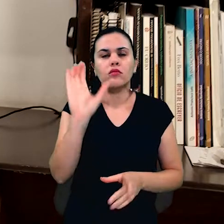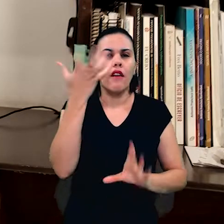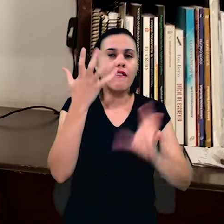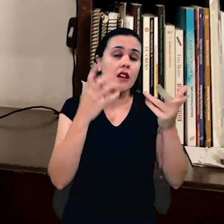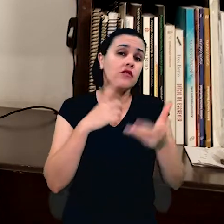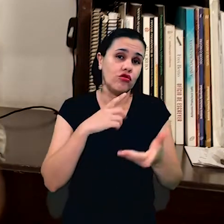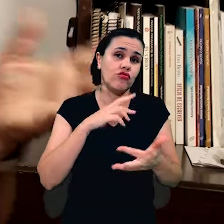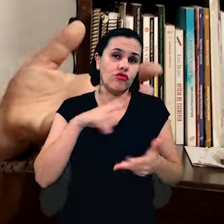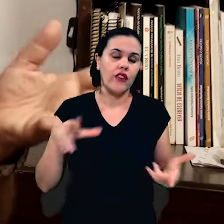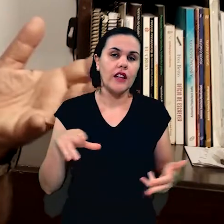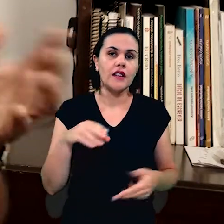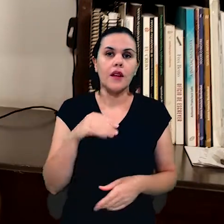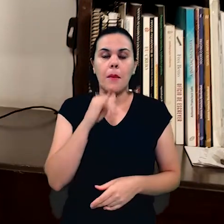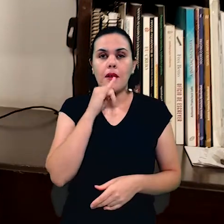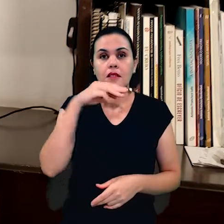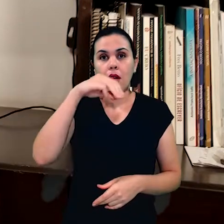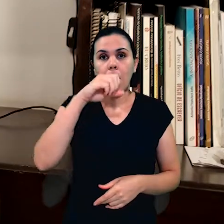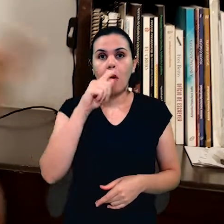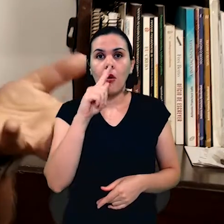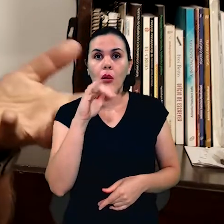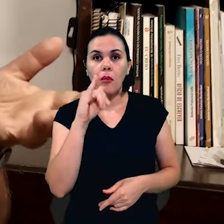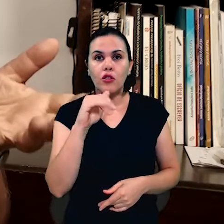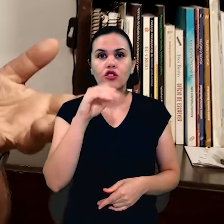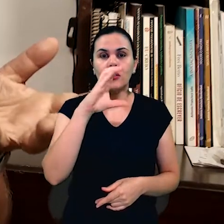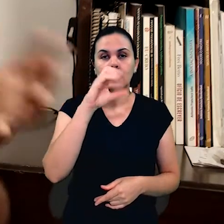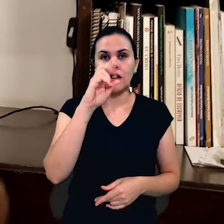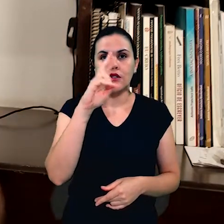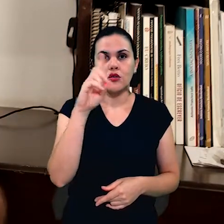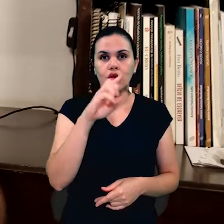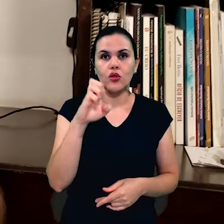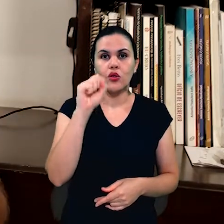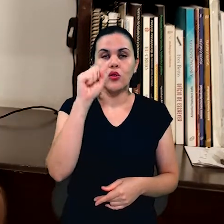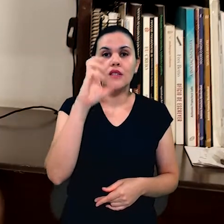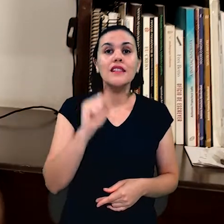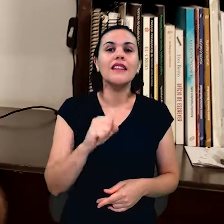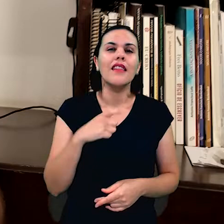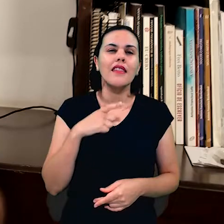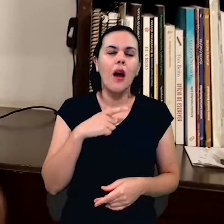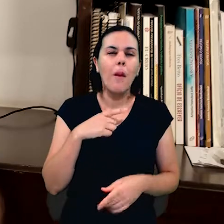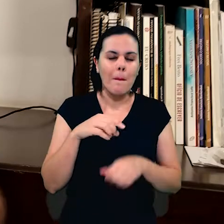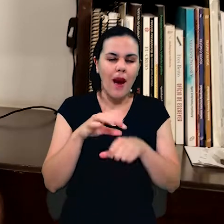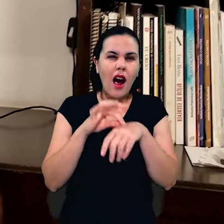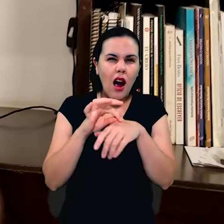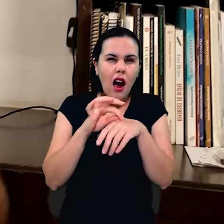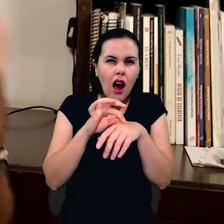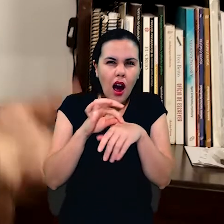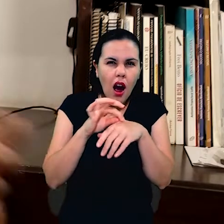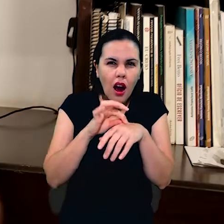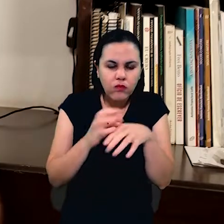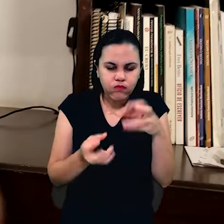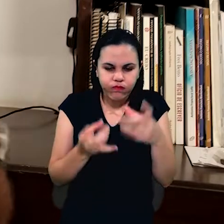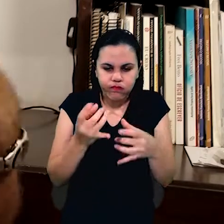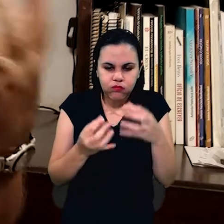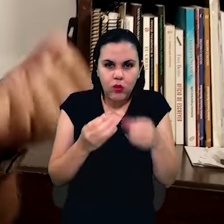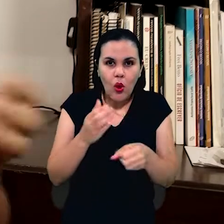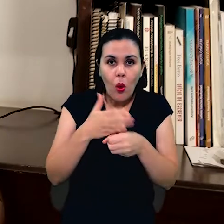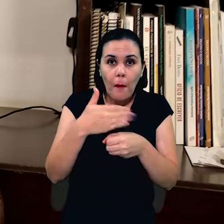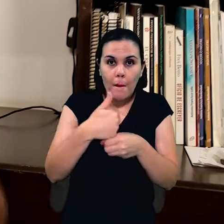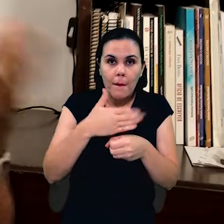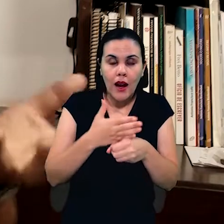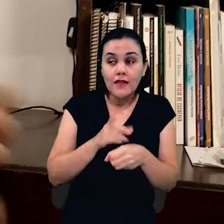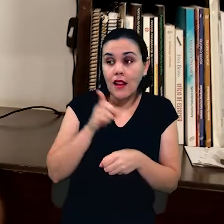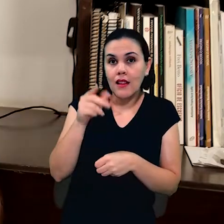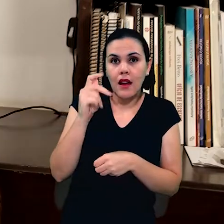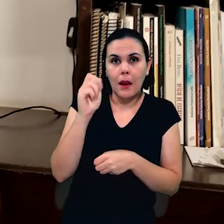por exemplo, em Mogi das Cruzes, né, o afogado, que é uma carne cozida com batata, isso é dado. Lá em Paraty,